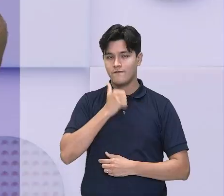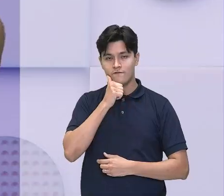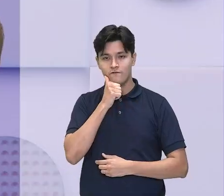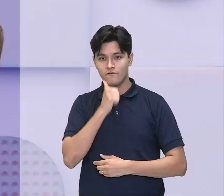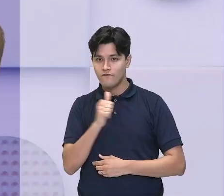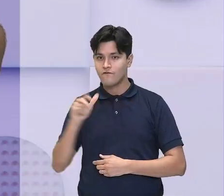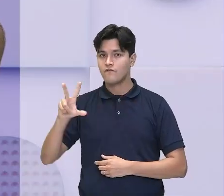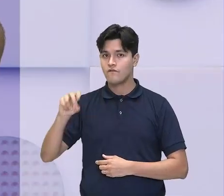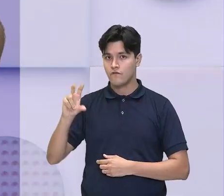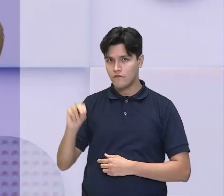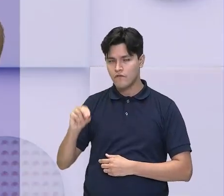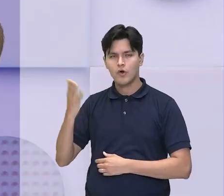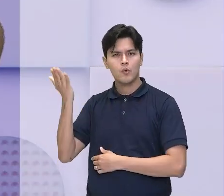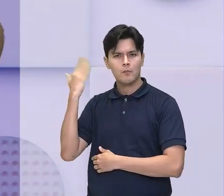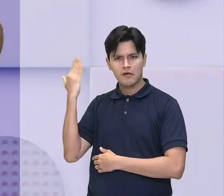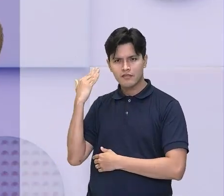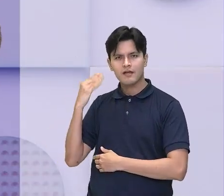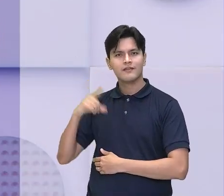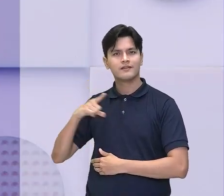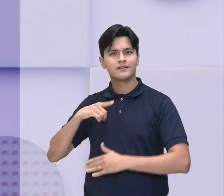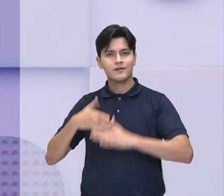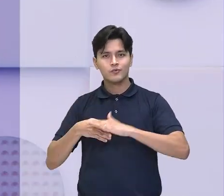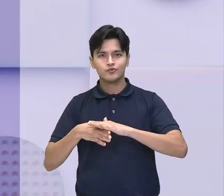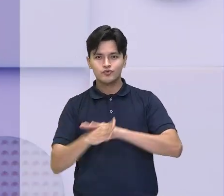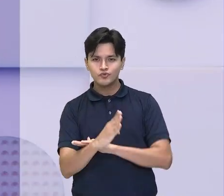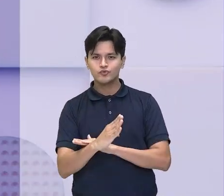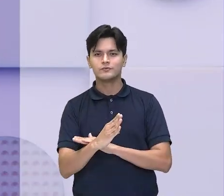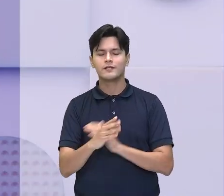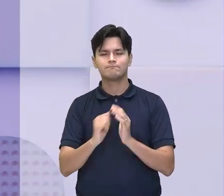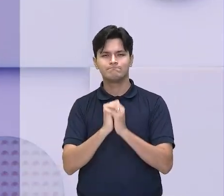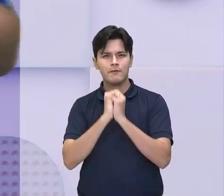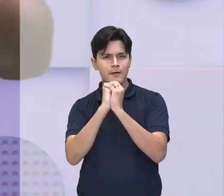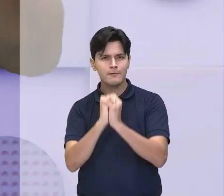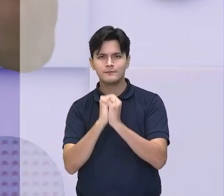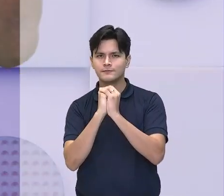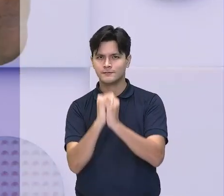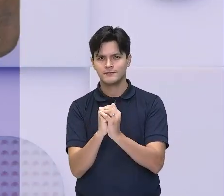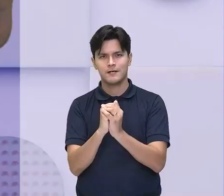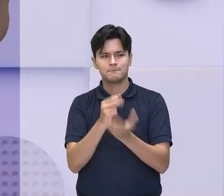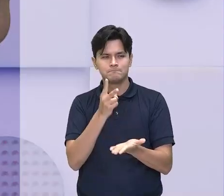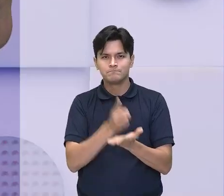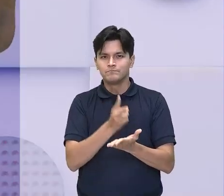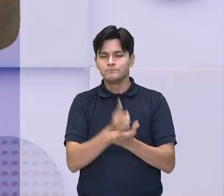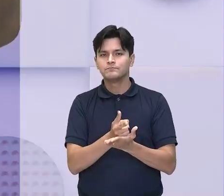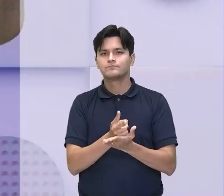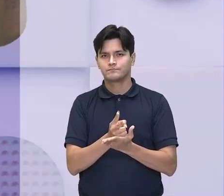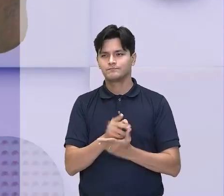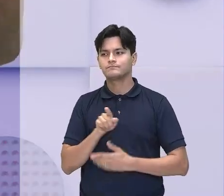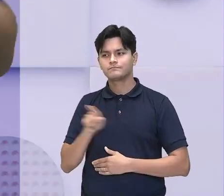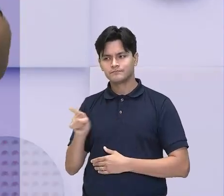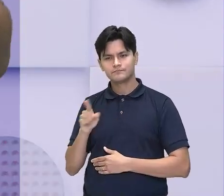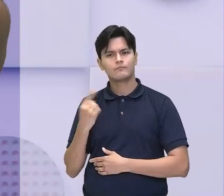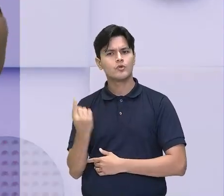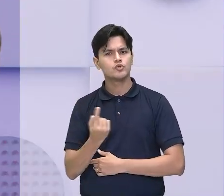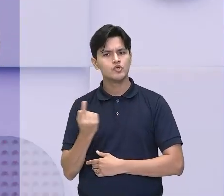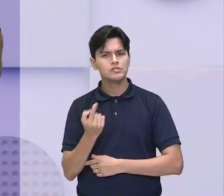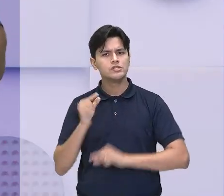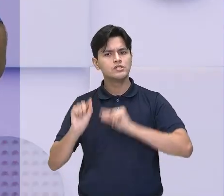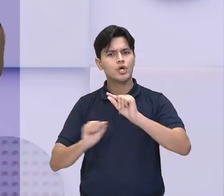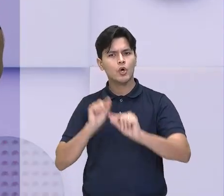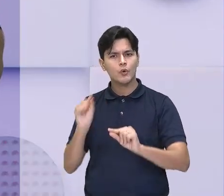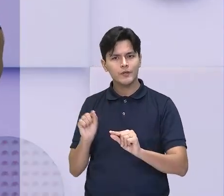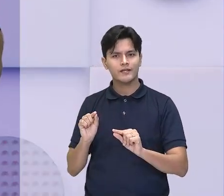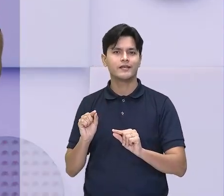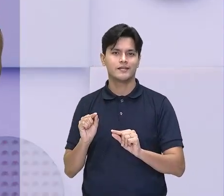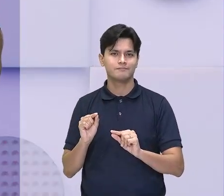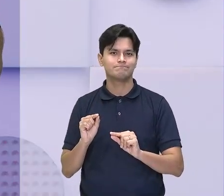ela tinha costume de ficar rezando o terço, né? E aí, sozinha, ela conseguia lidar, inclusive, com uma